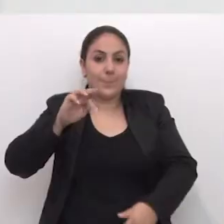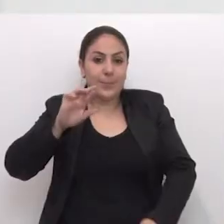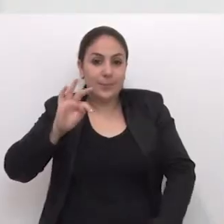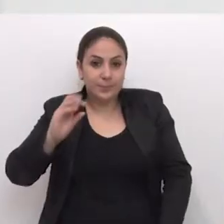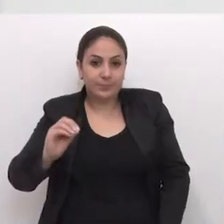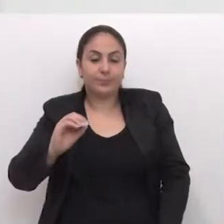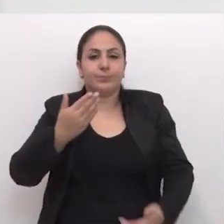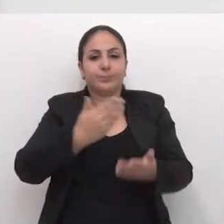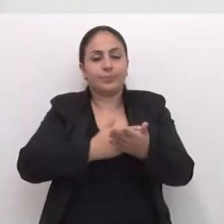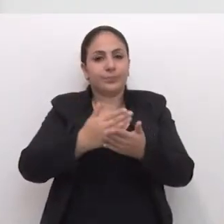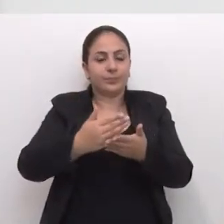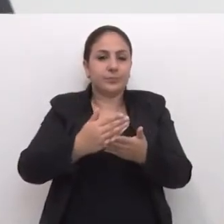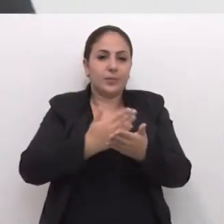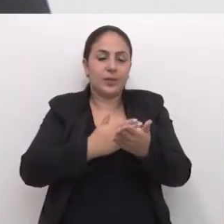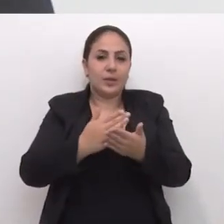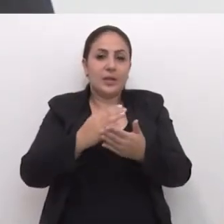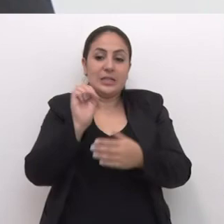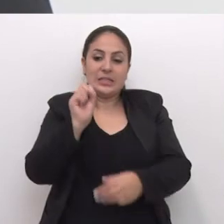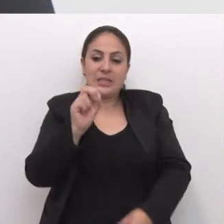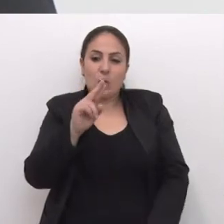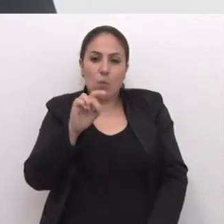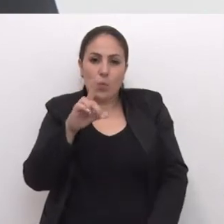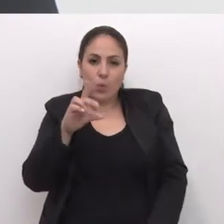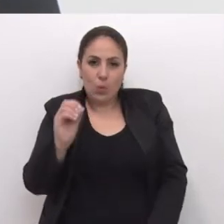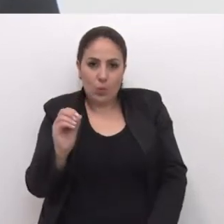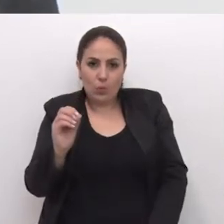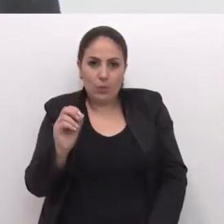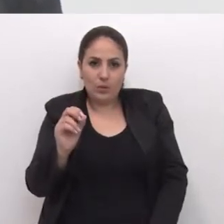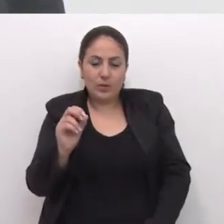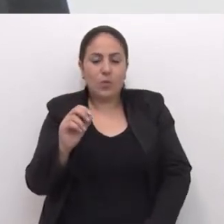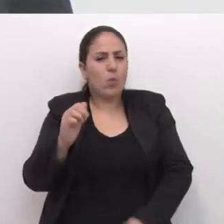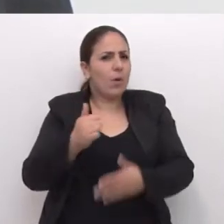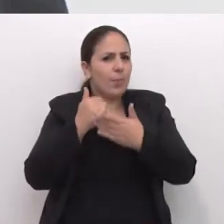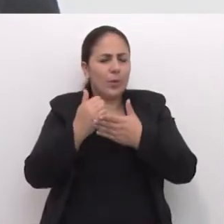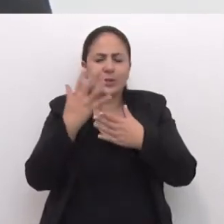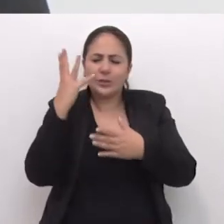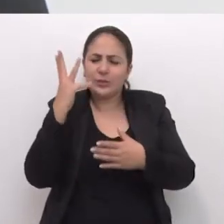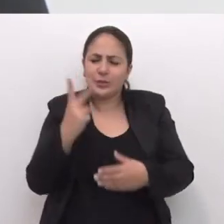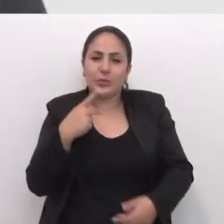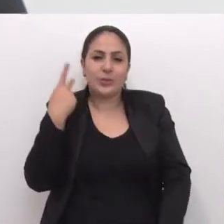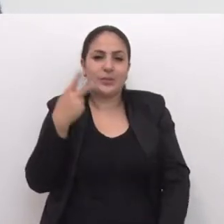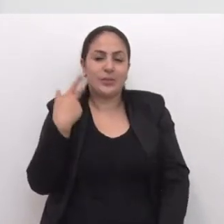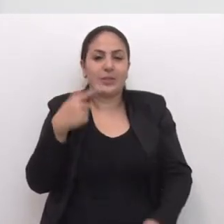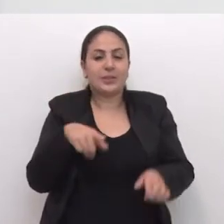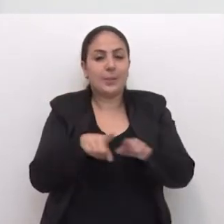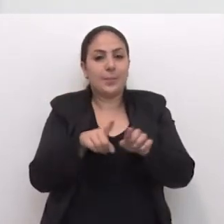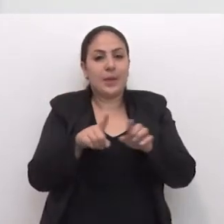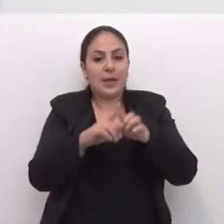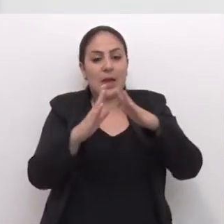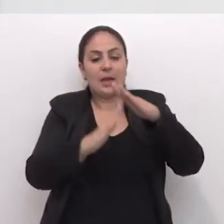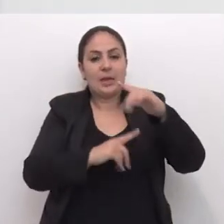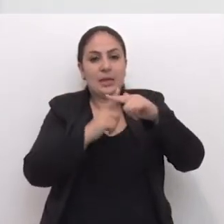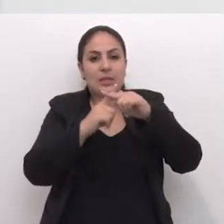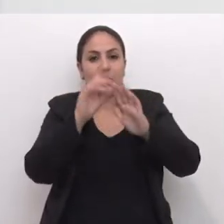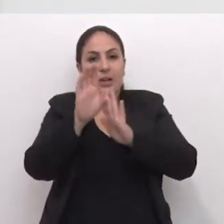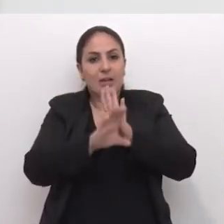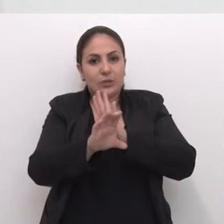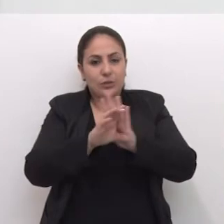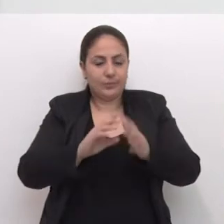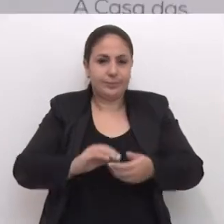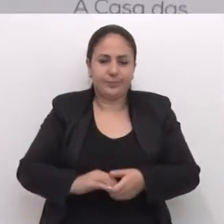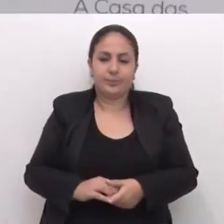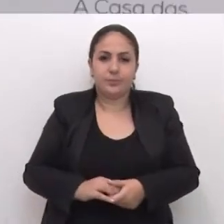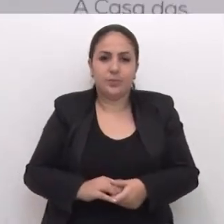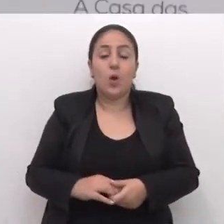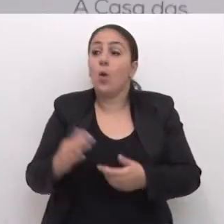mérito. A iniciativa partiu de Saul Spinelli, com o apoio de todos os vereadores e da Igreja